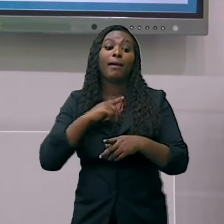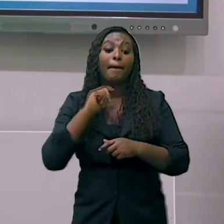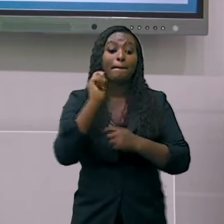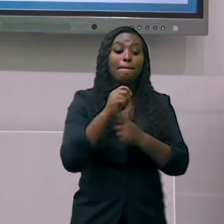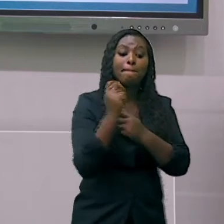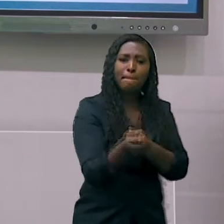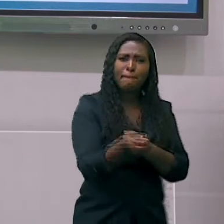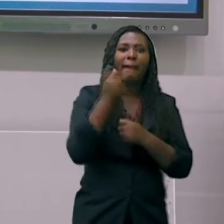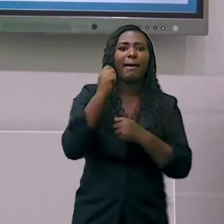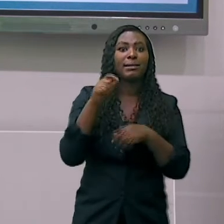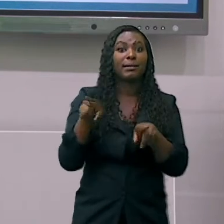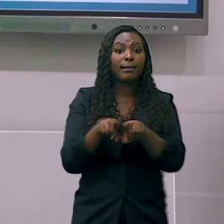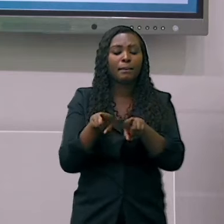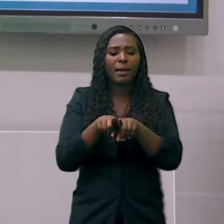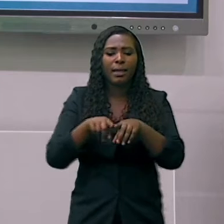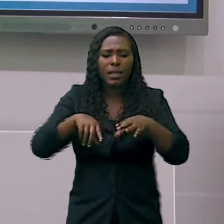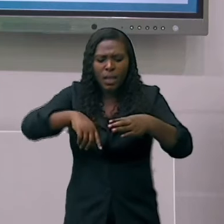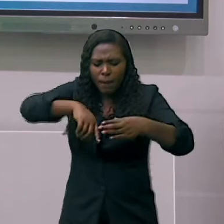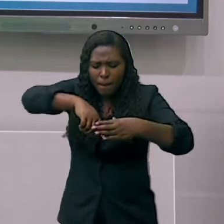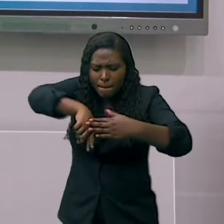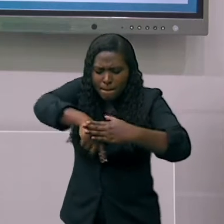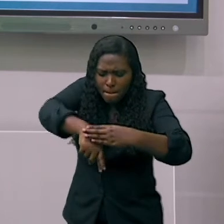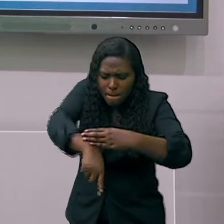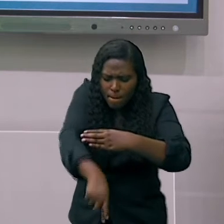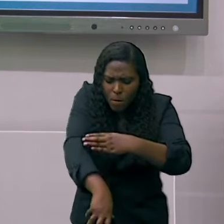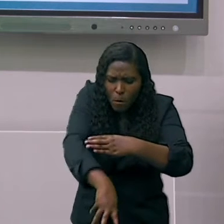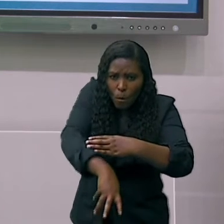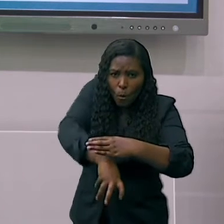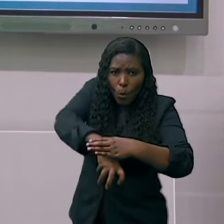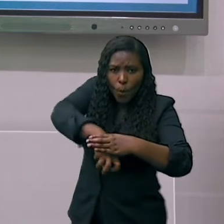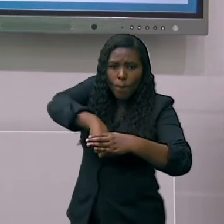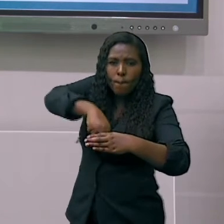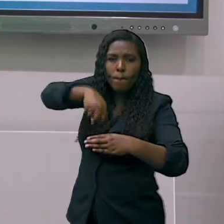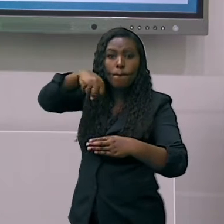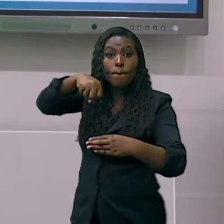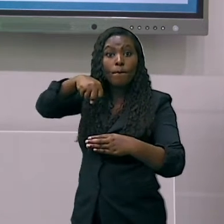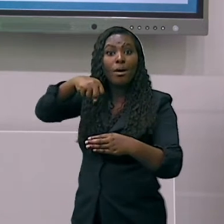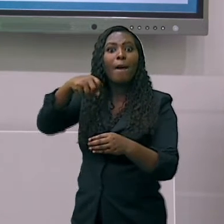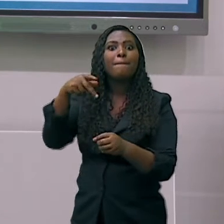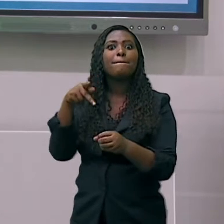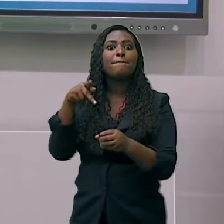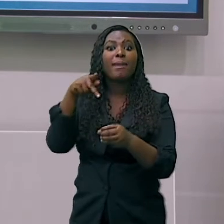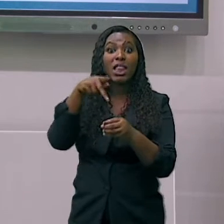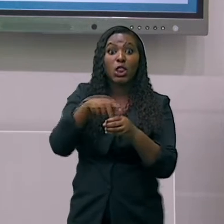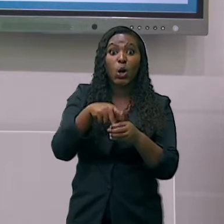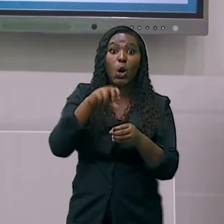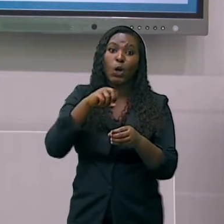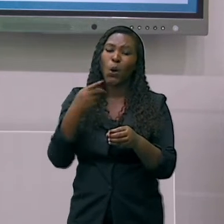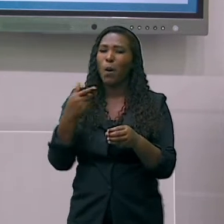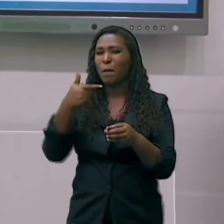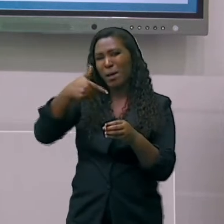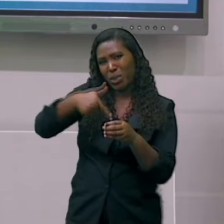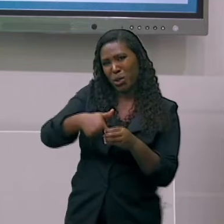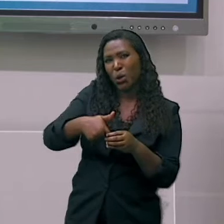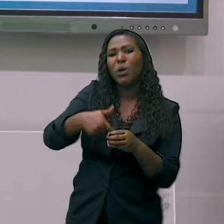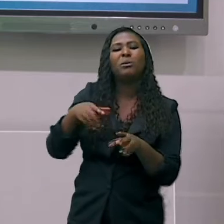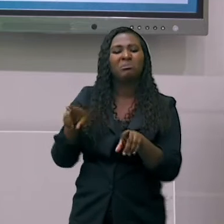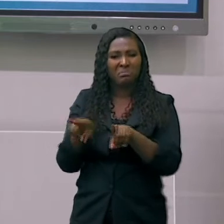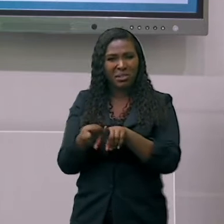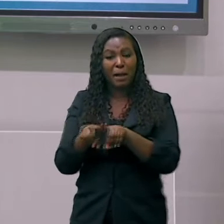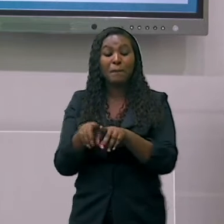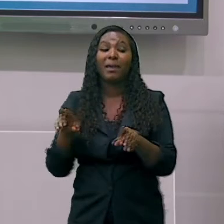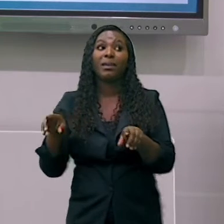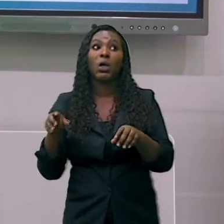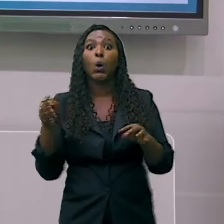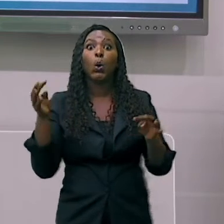de petróleo nas plataformas oceânicas e também para as atividades